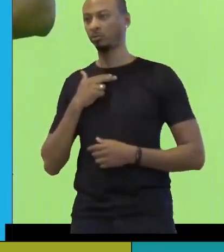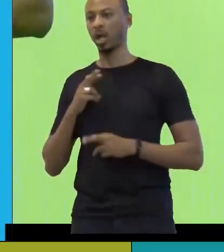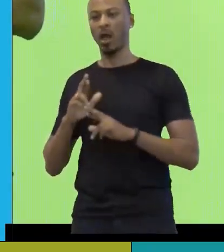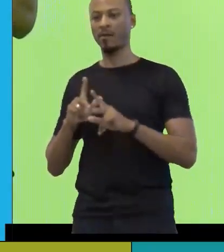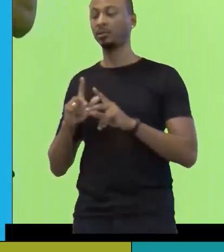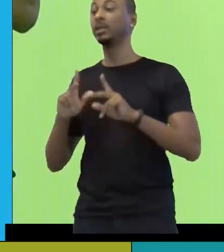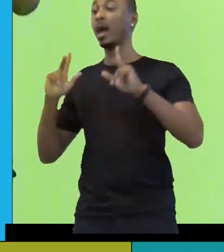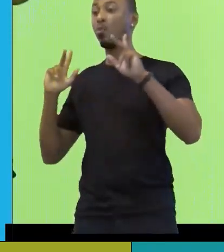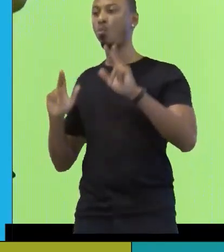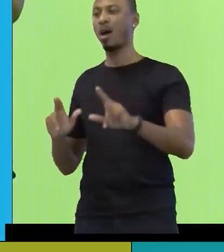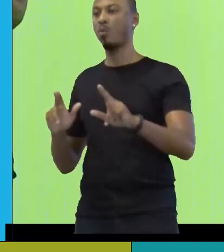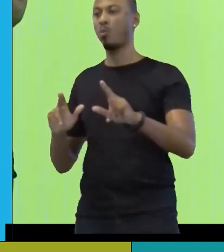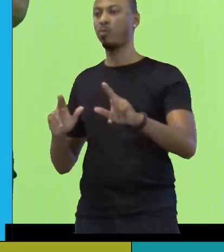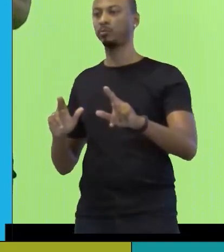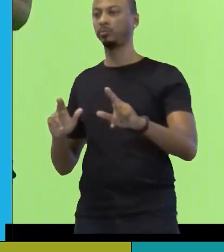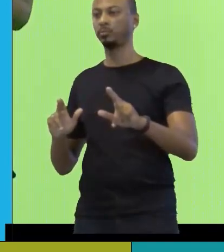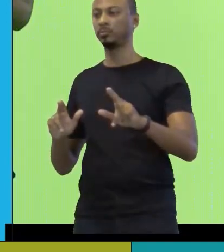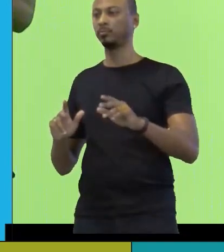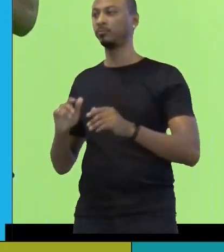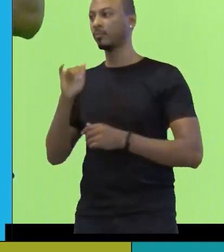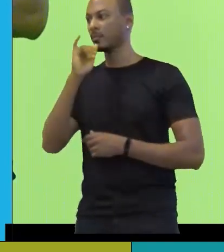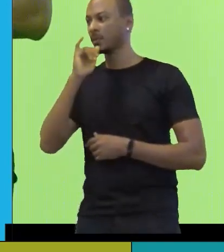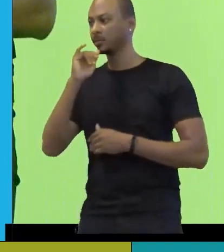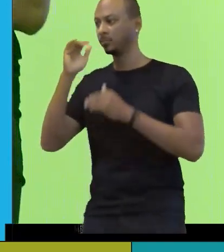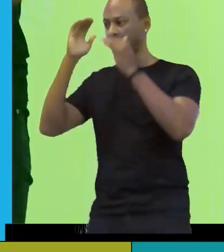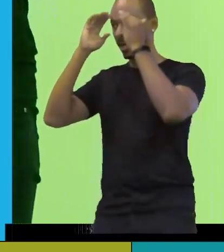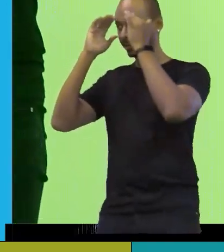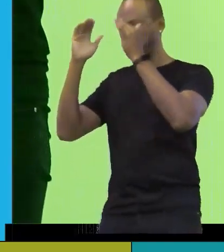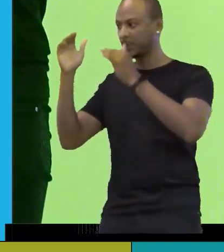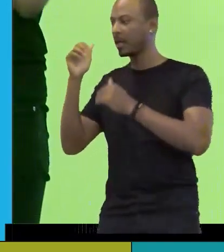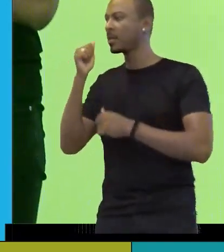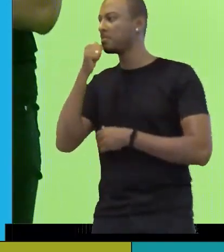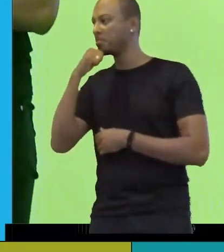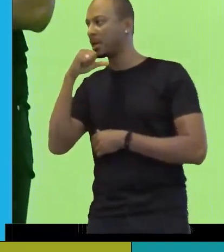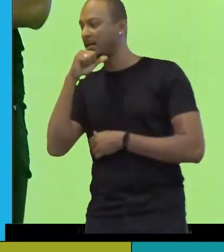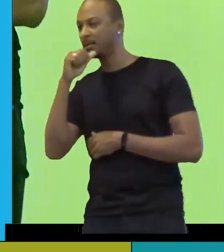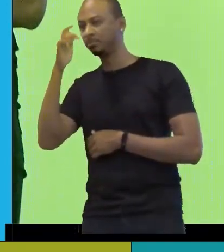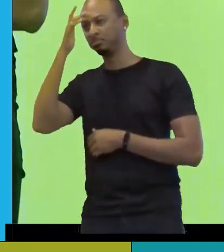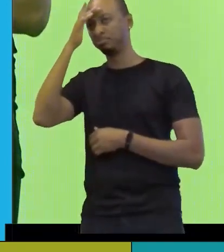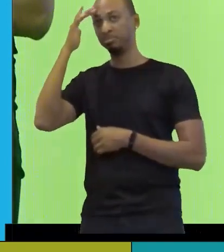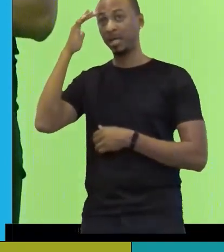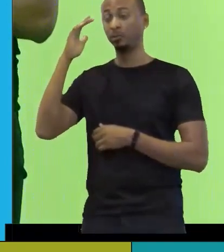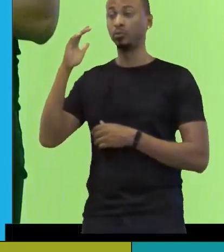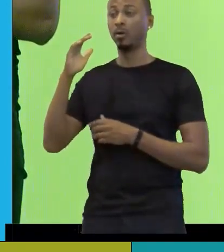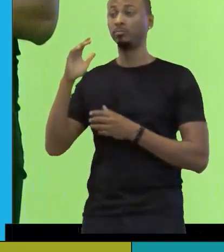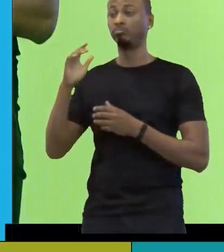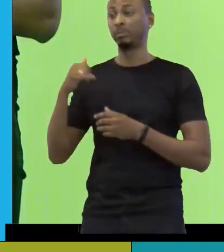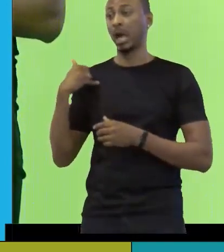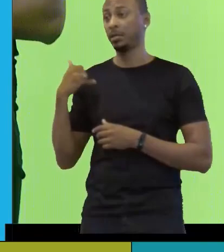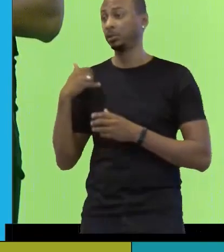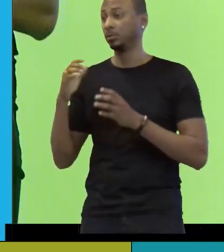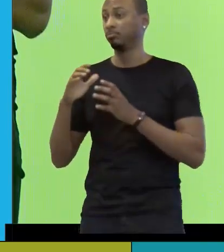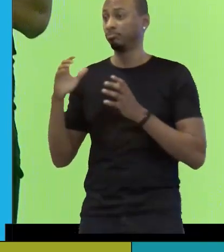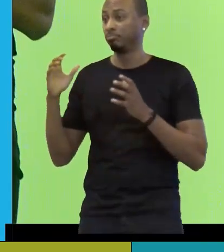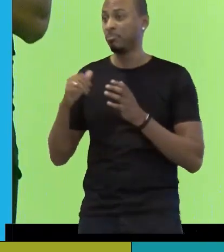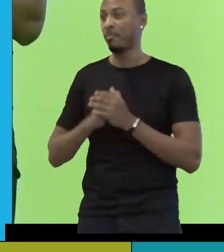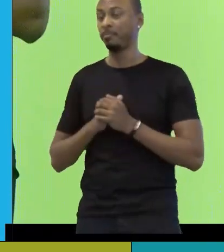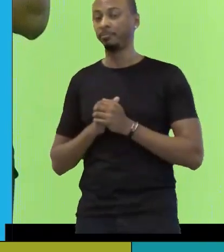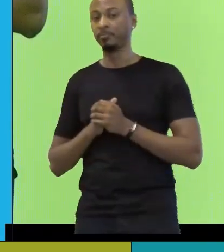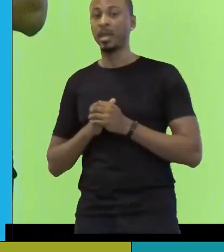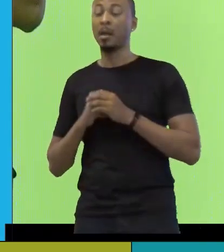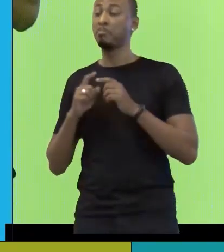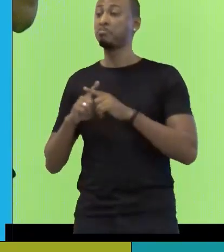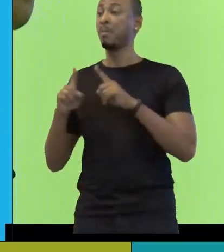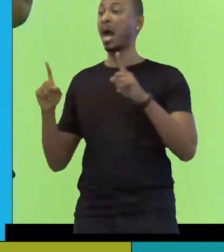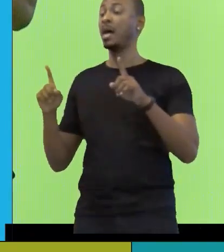O Maquiavel vai romper com essa ideia. O Maquiavel ele vai romper com essa ideia e dizer o seguinte: que história é essa?